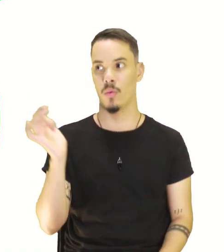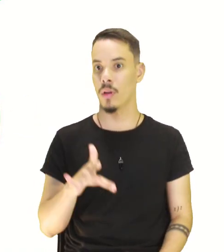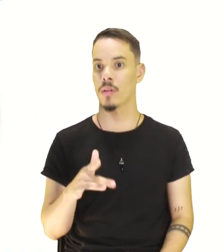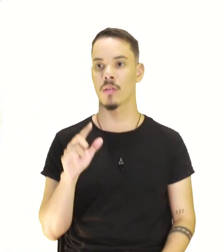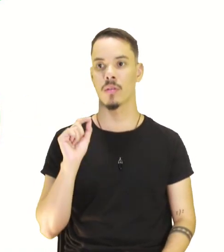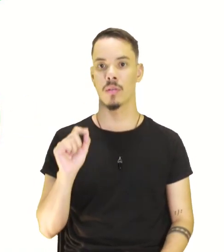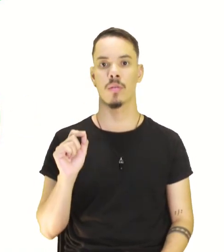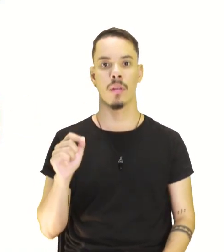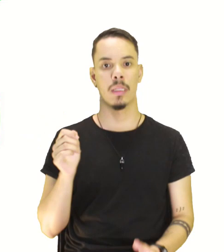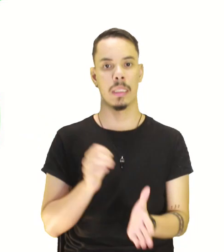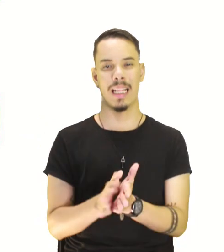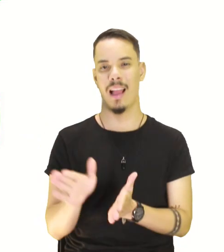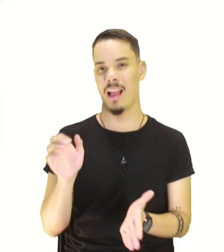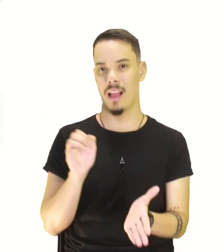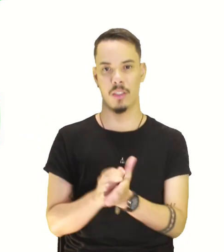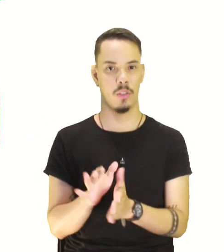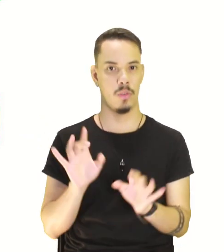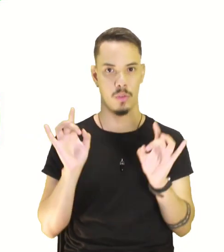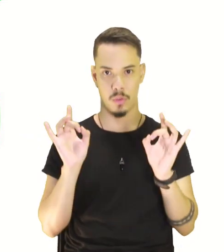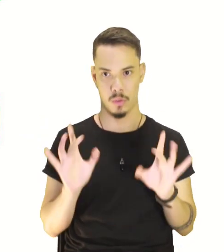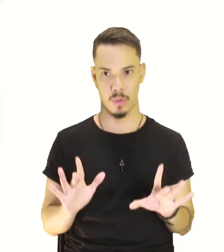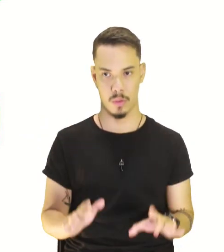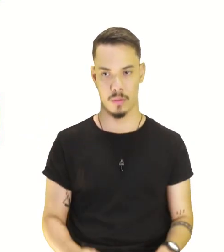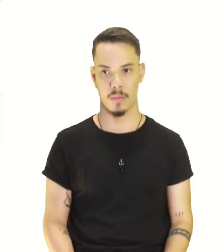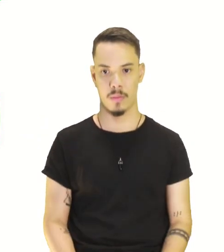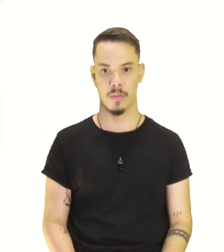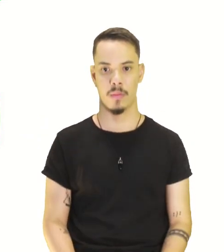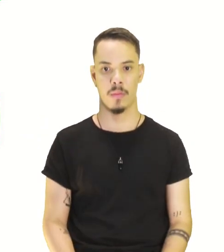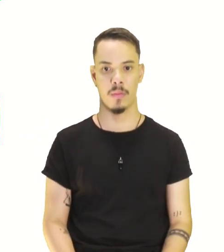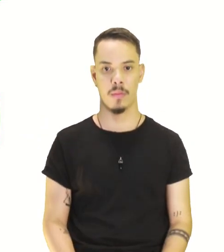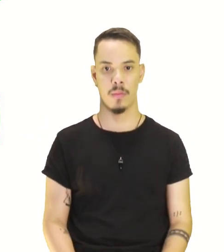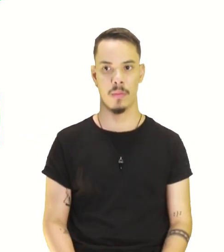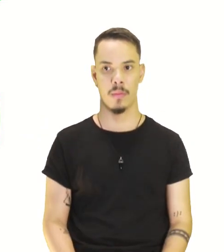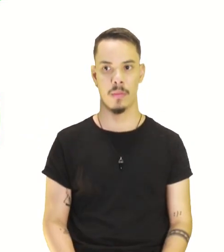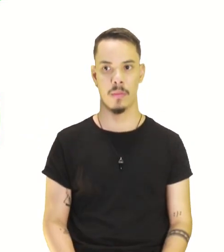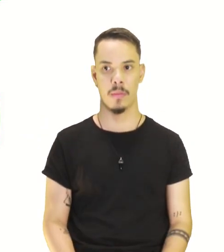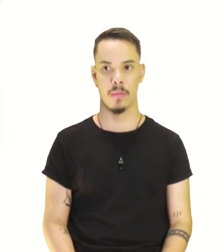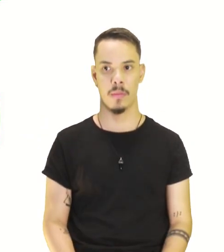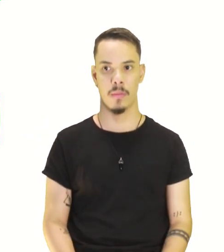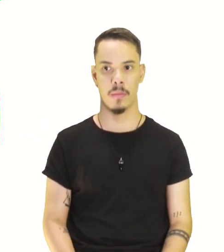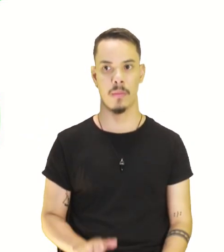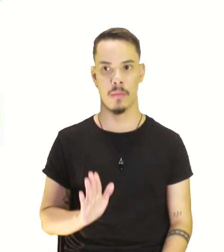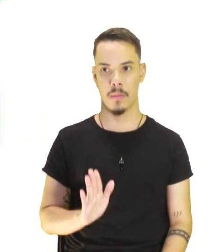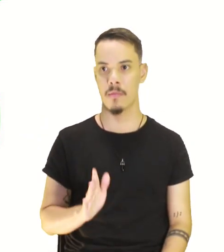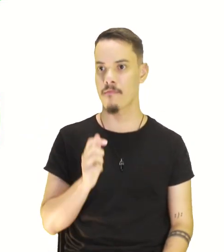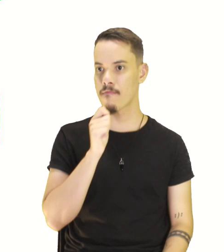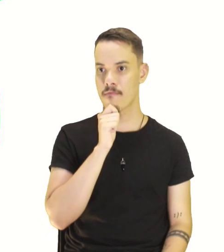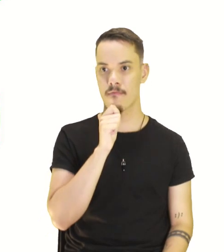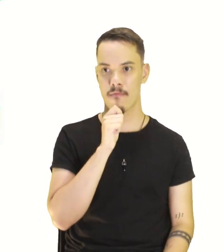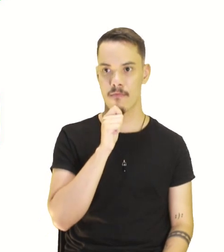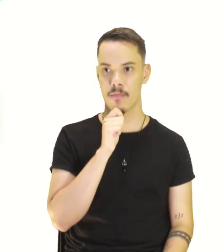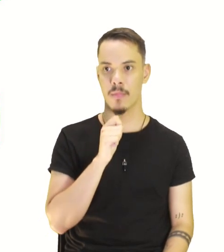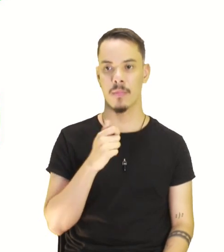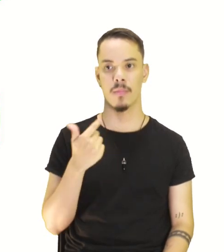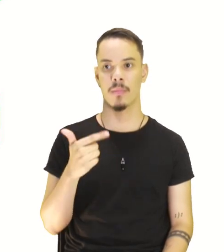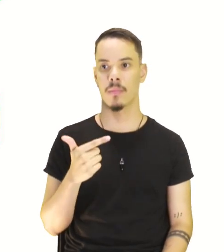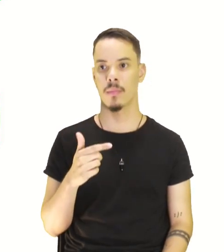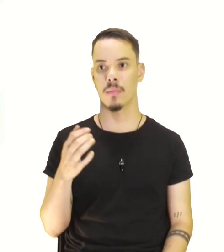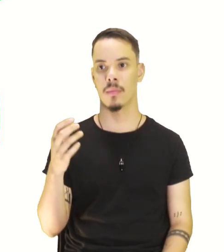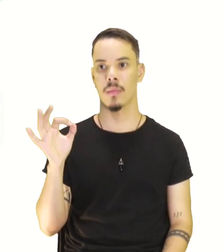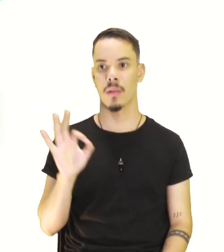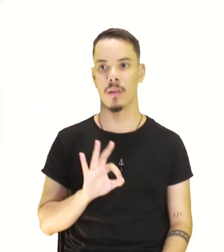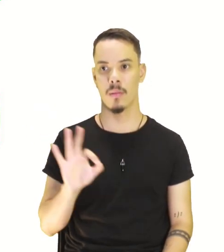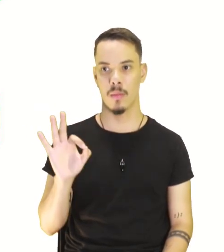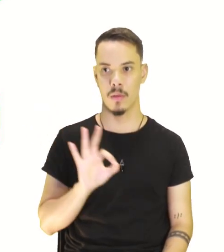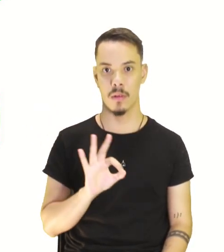foi despesa. Beleza. Tá? Ah, mas a gente não trabalhou porcentagem ainda não. Realmente, vai ser no início